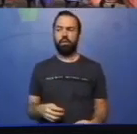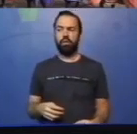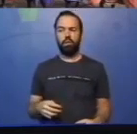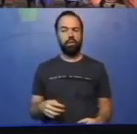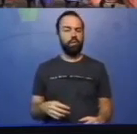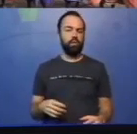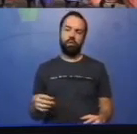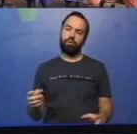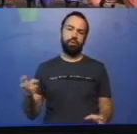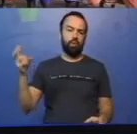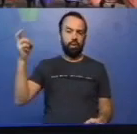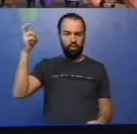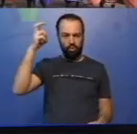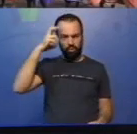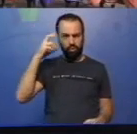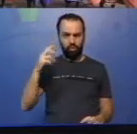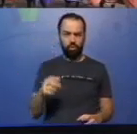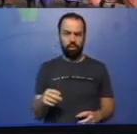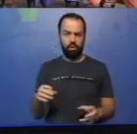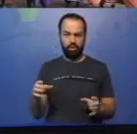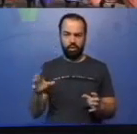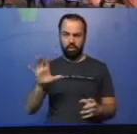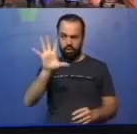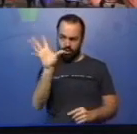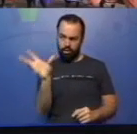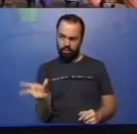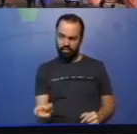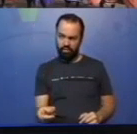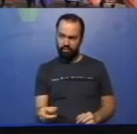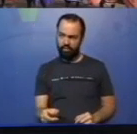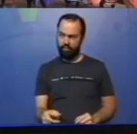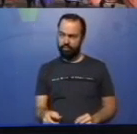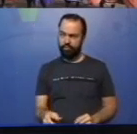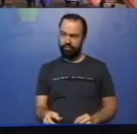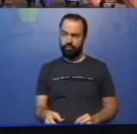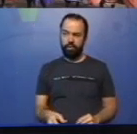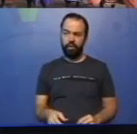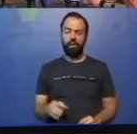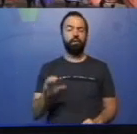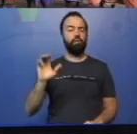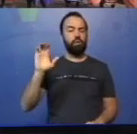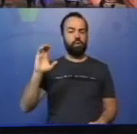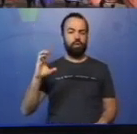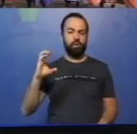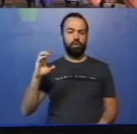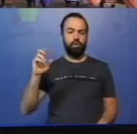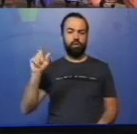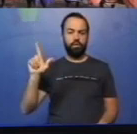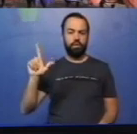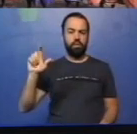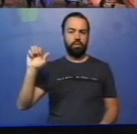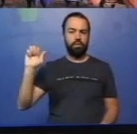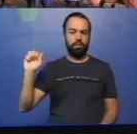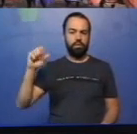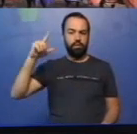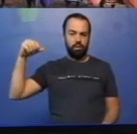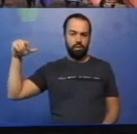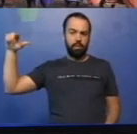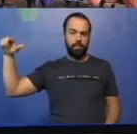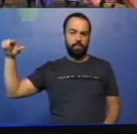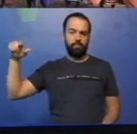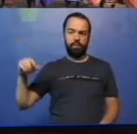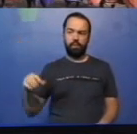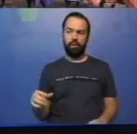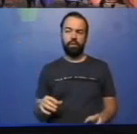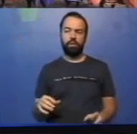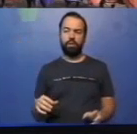não absorção da cultura europeia. Nós vamos ver aqui a definição de clã. Provavelmente foi a primeira forma